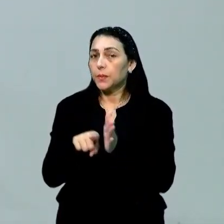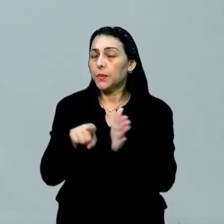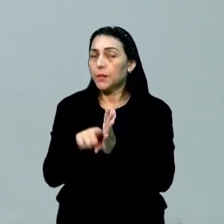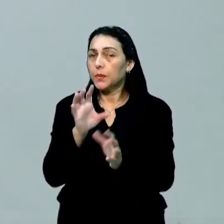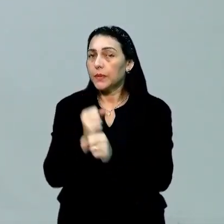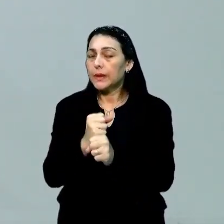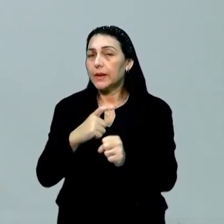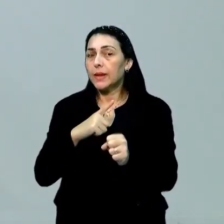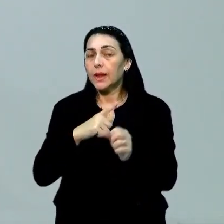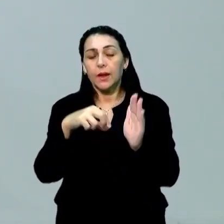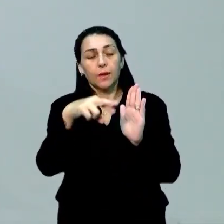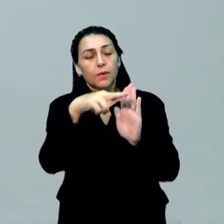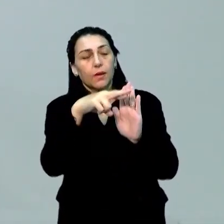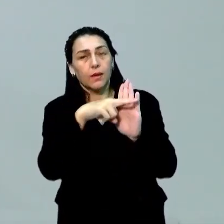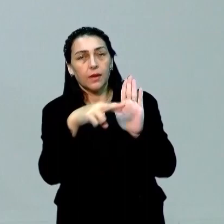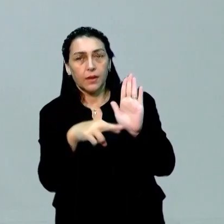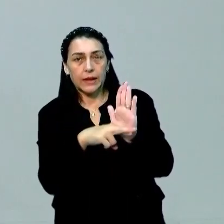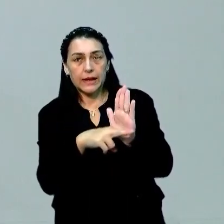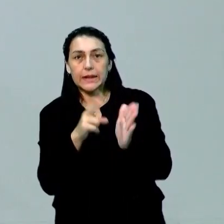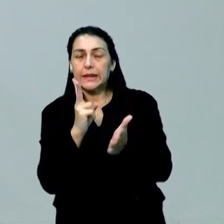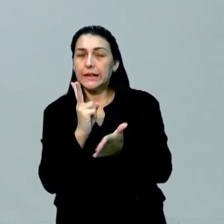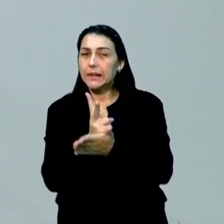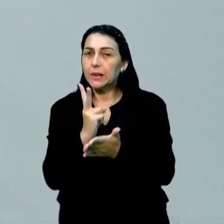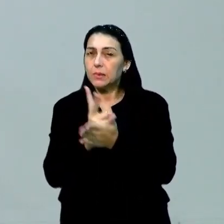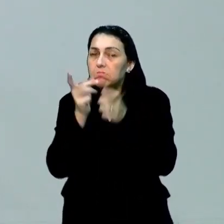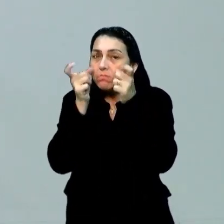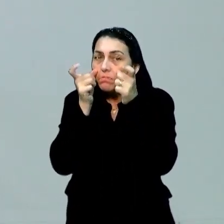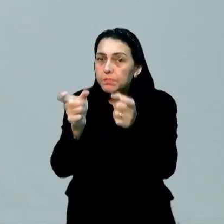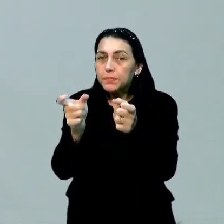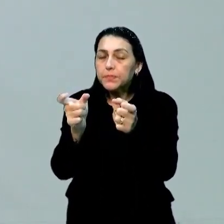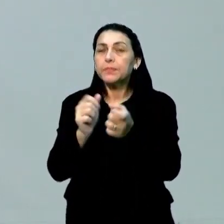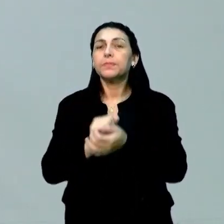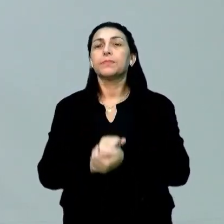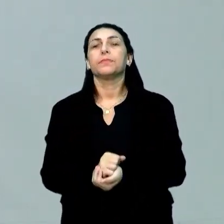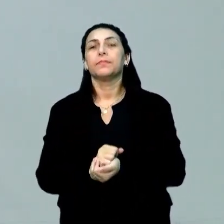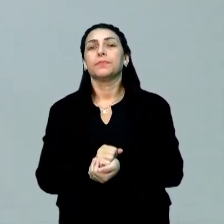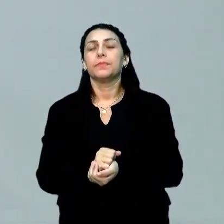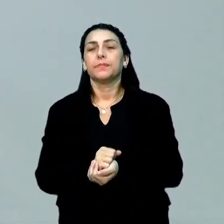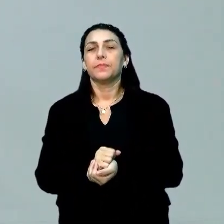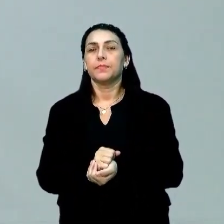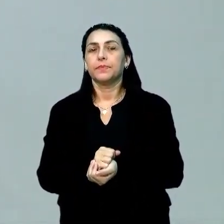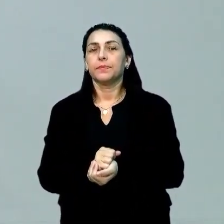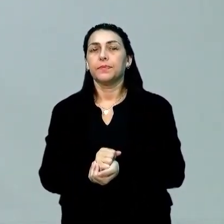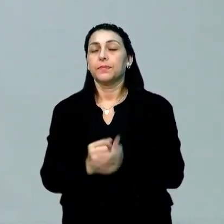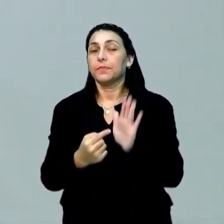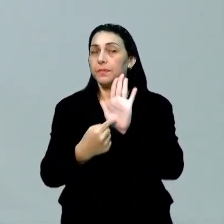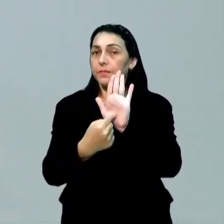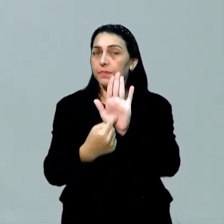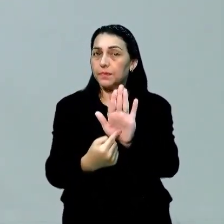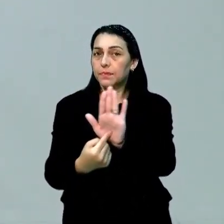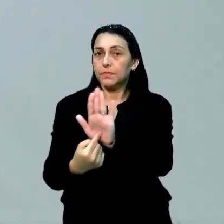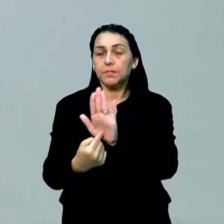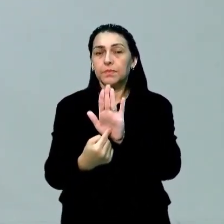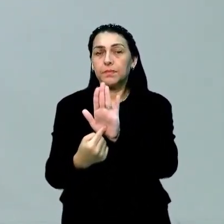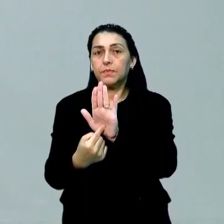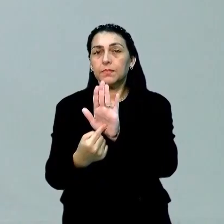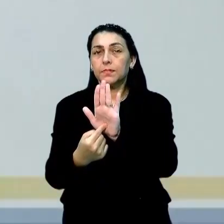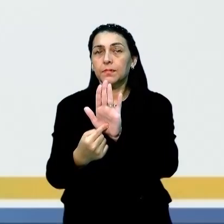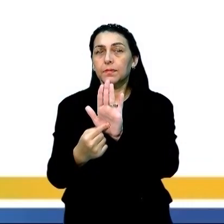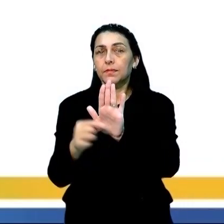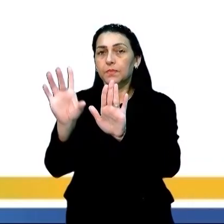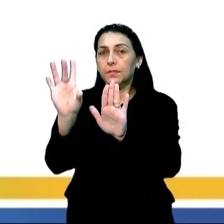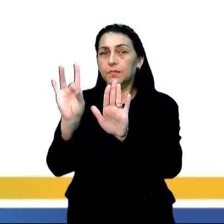uma regra e a gente tem que sempre estar atento a isso. Tudo bem? Vou mostrar ela passo a